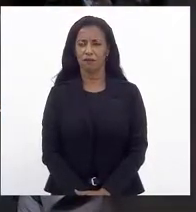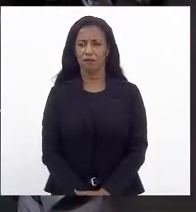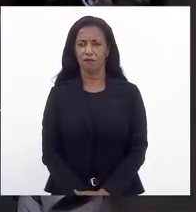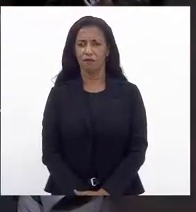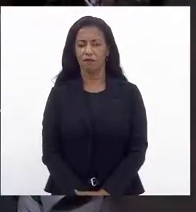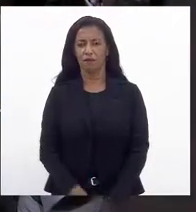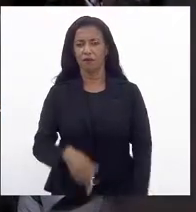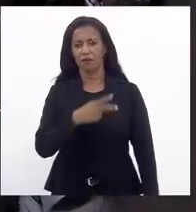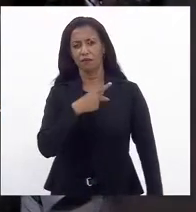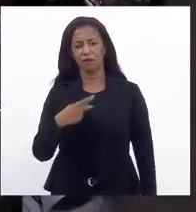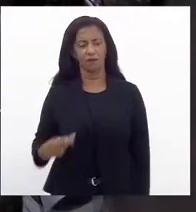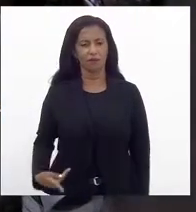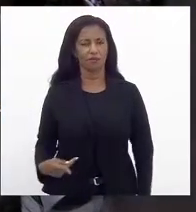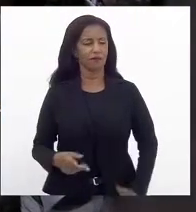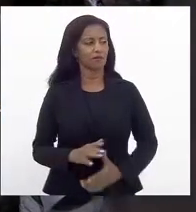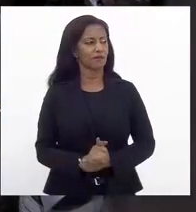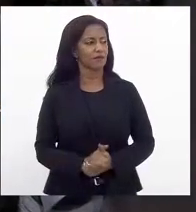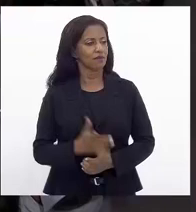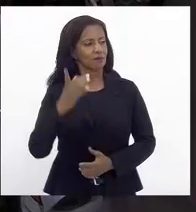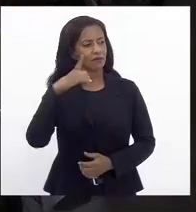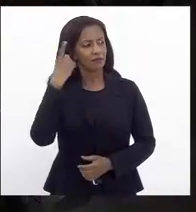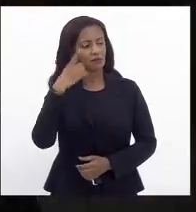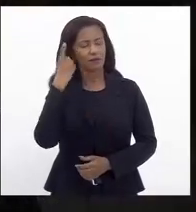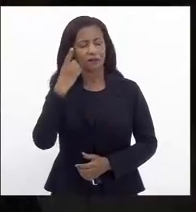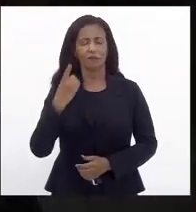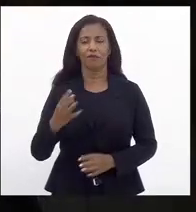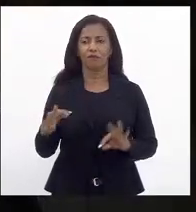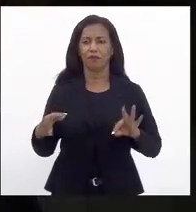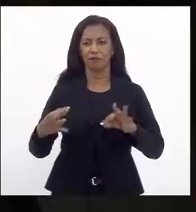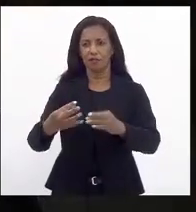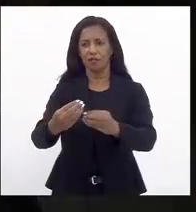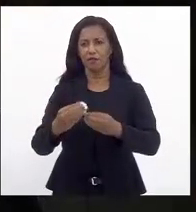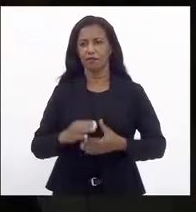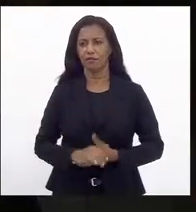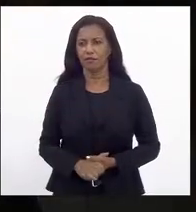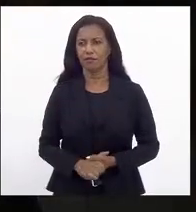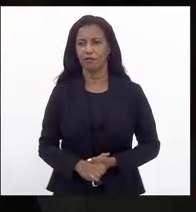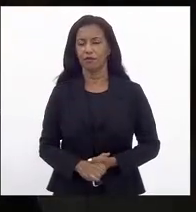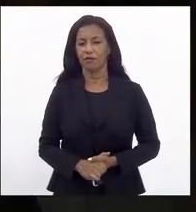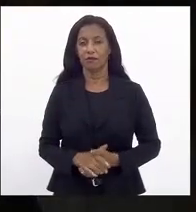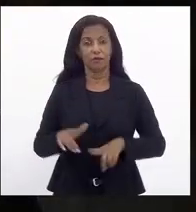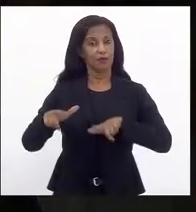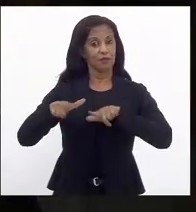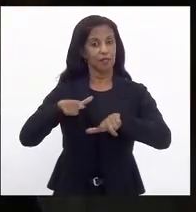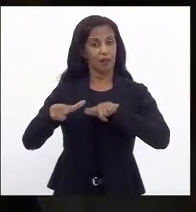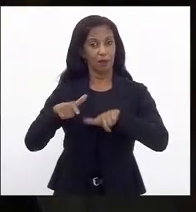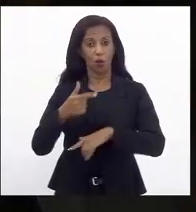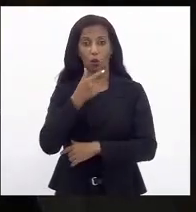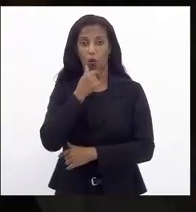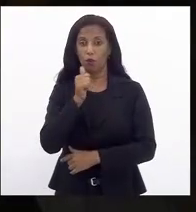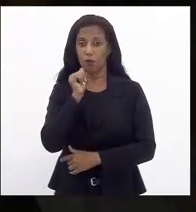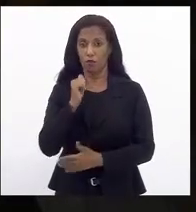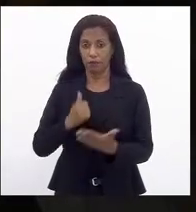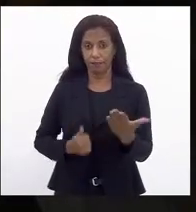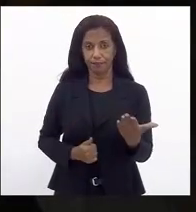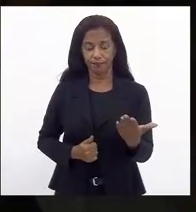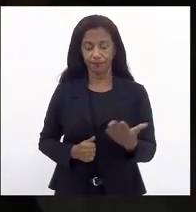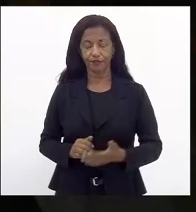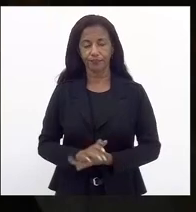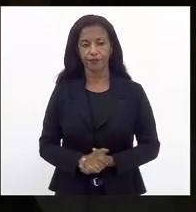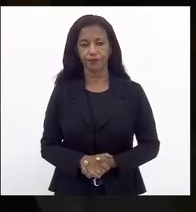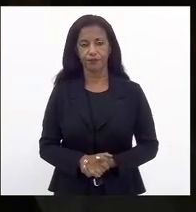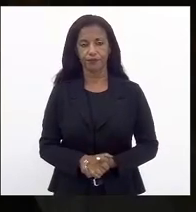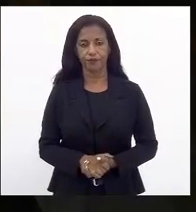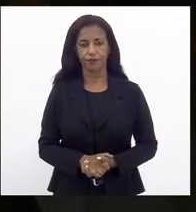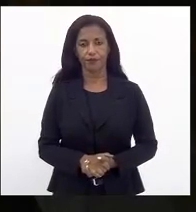o senhor presidente deputados e deputadas servidores e servidoras é que presentes